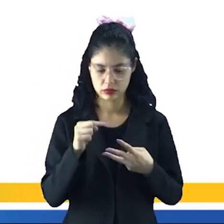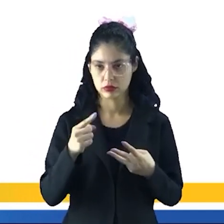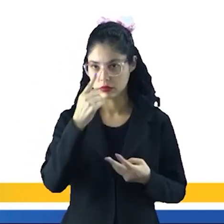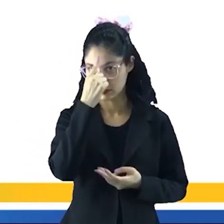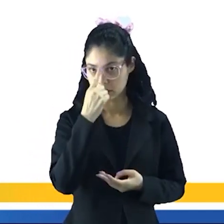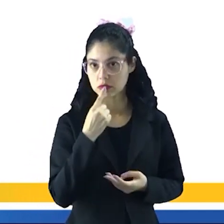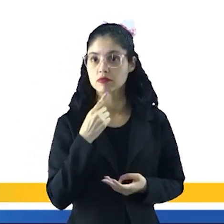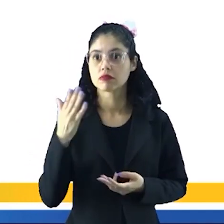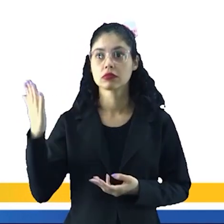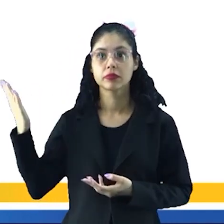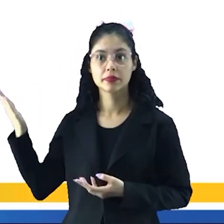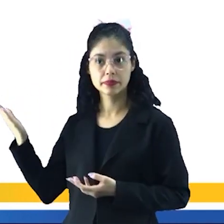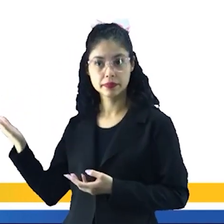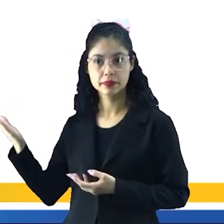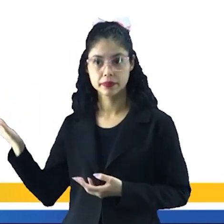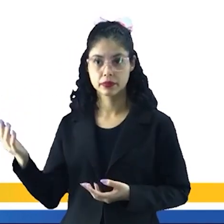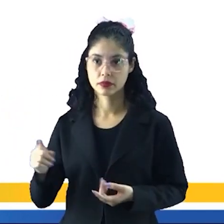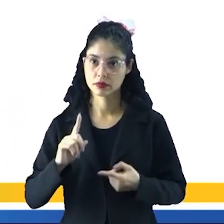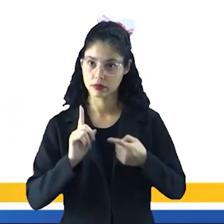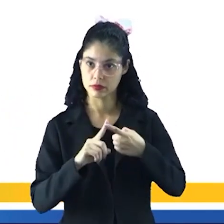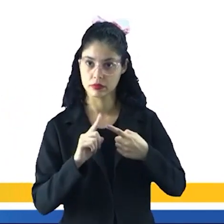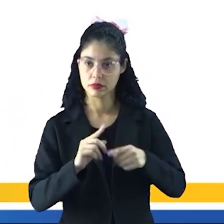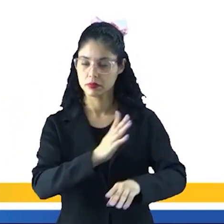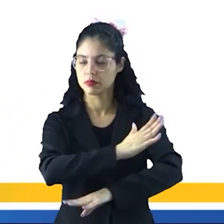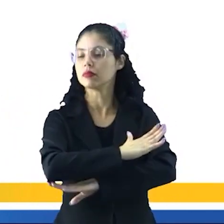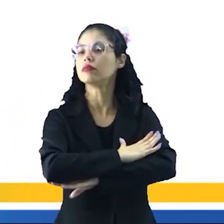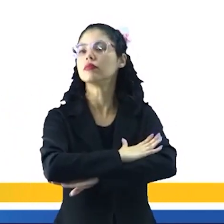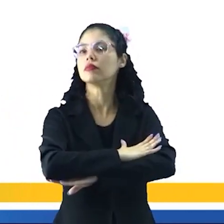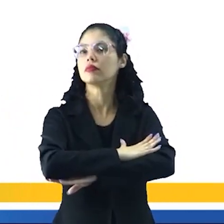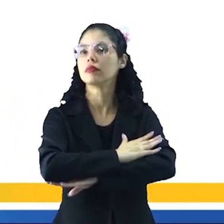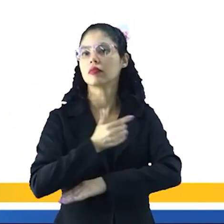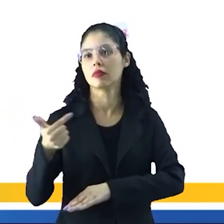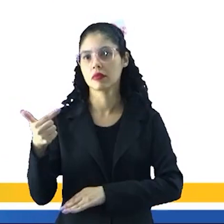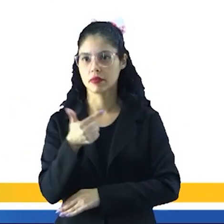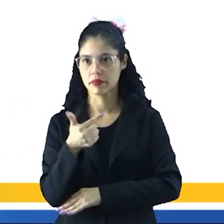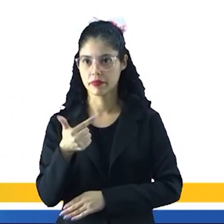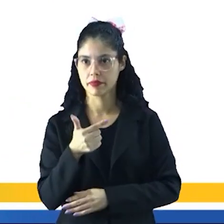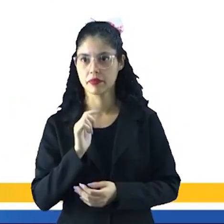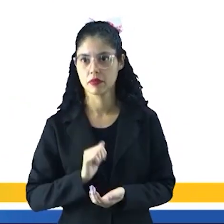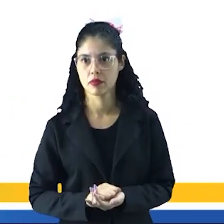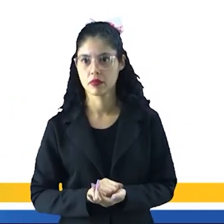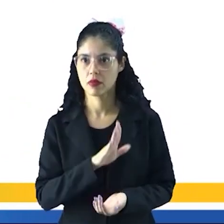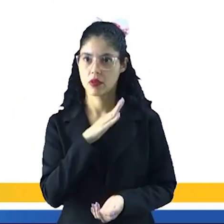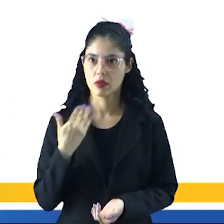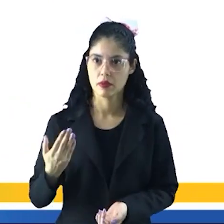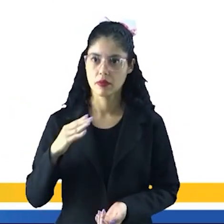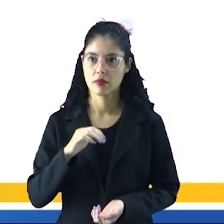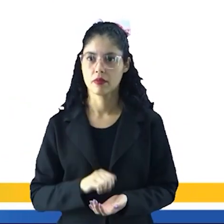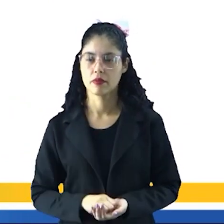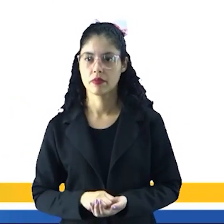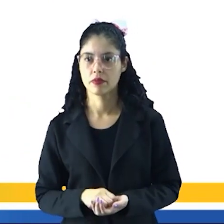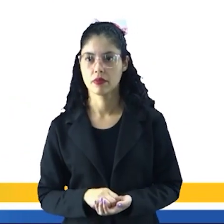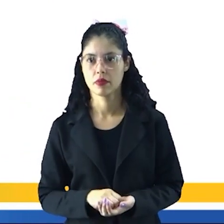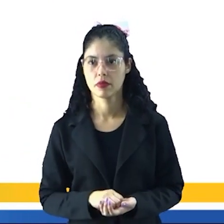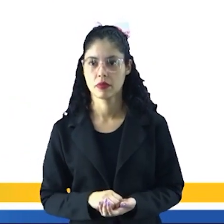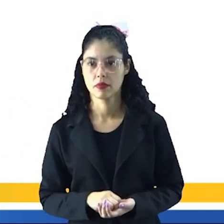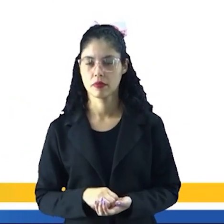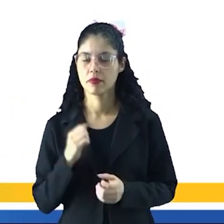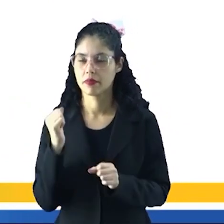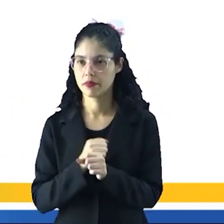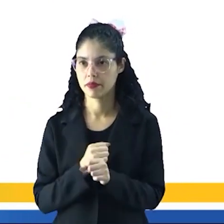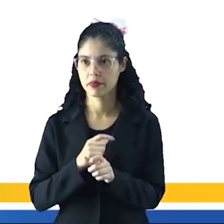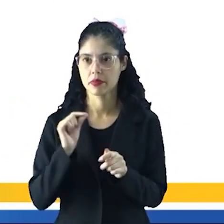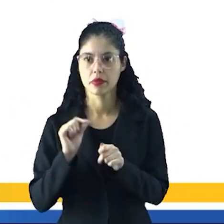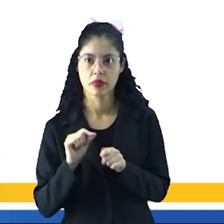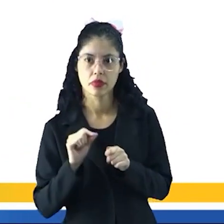gente. Vicky Muniz está trabalhando a primeira, que é a Mona Lisa. A segunda é A Morte de Mahat, que é uma